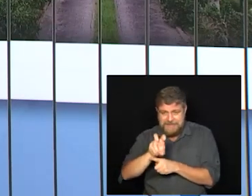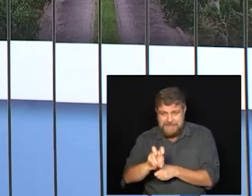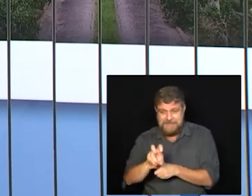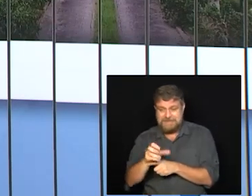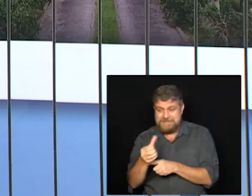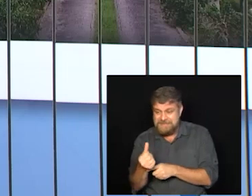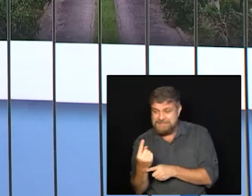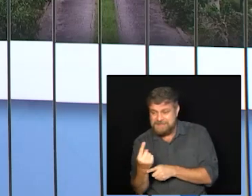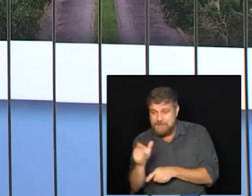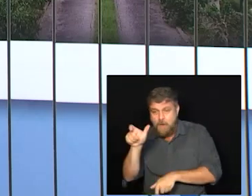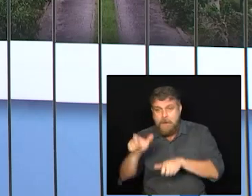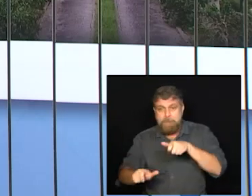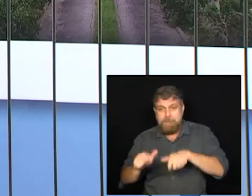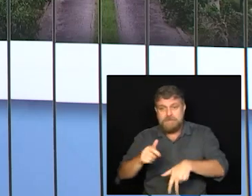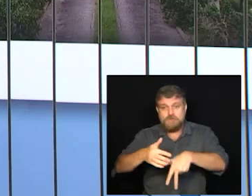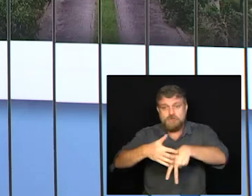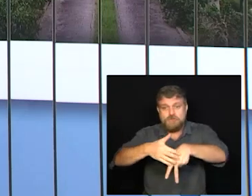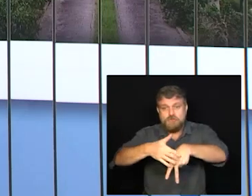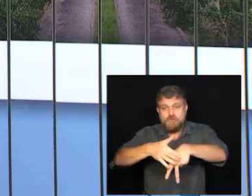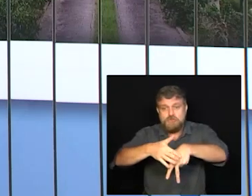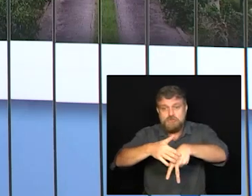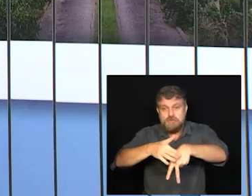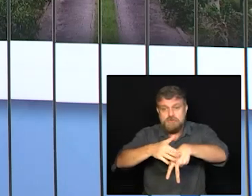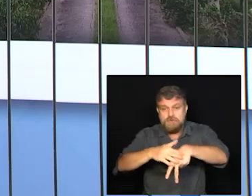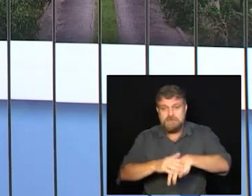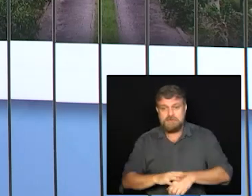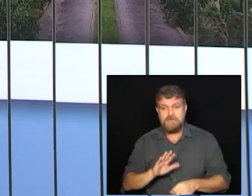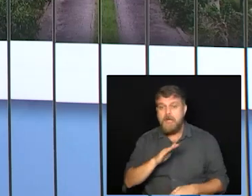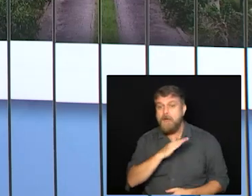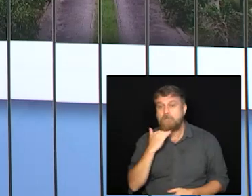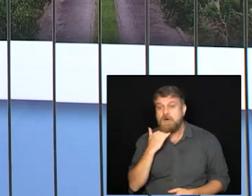2.159.561 casos da doença e óbitos